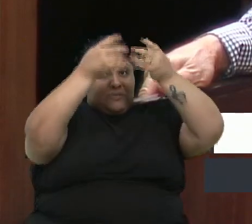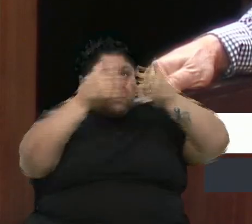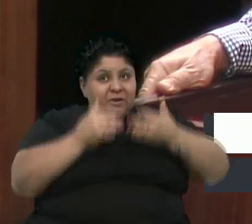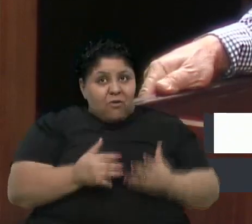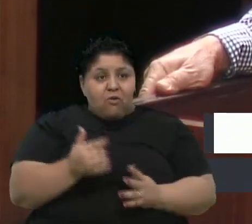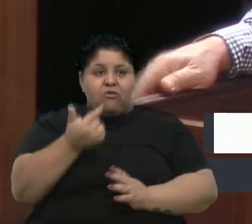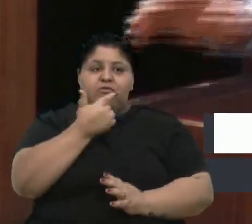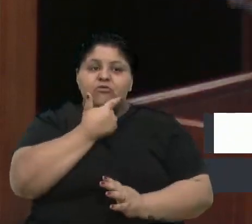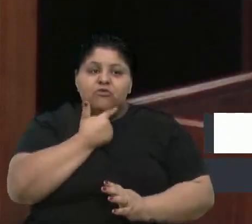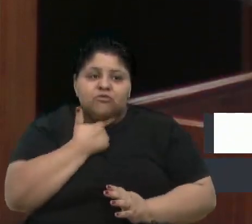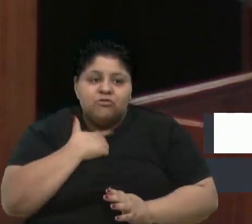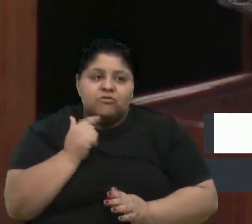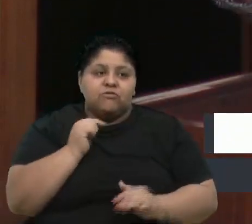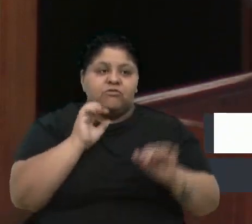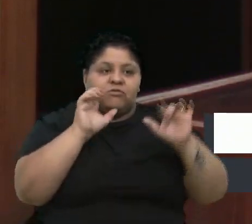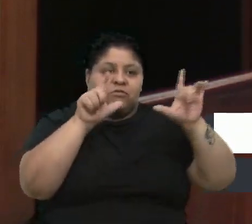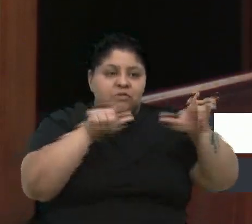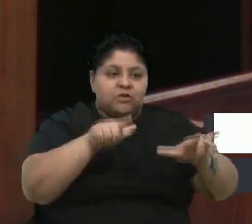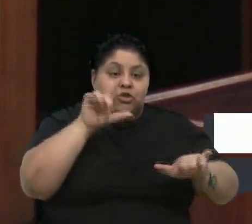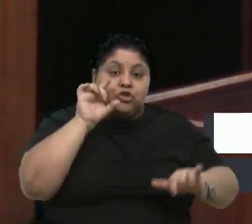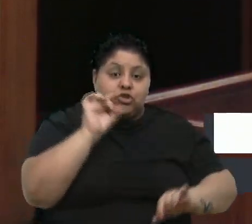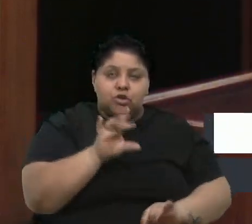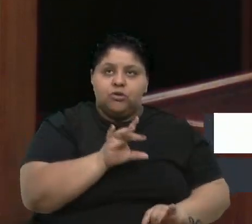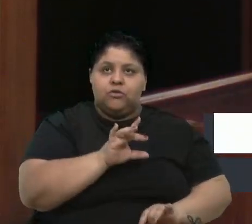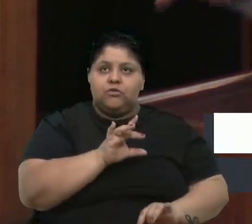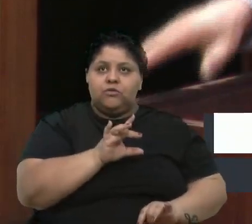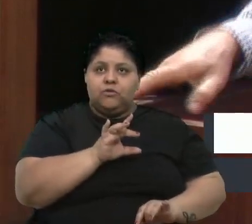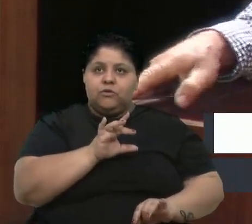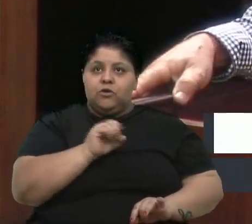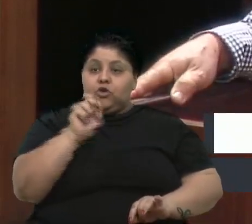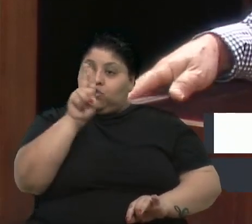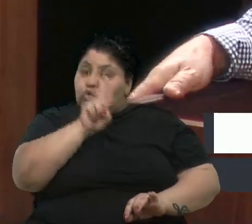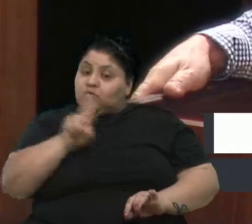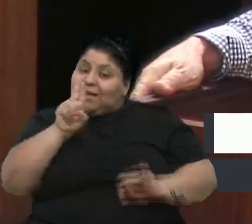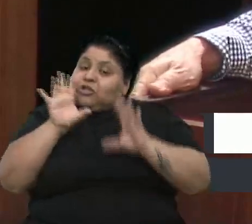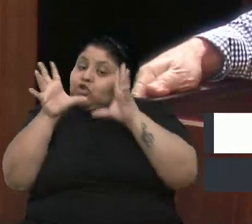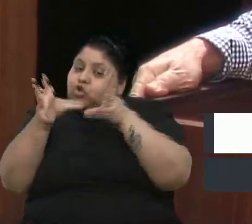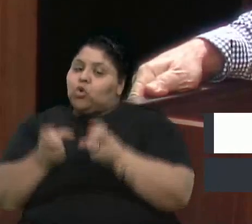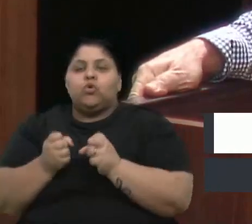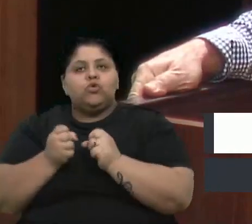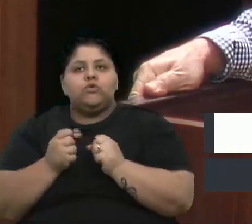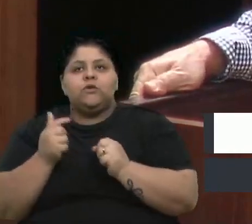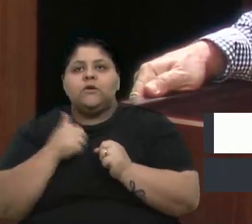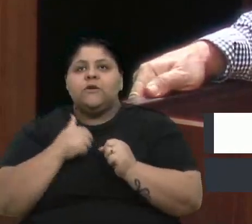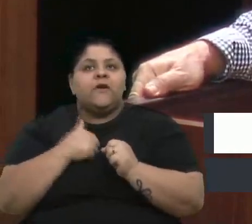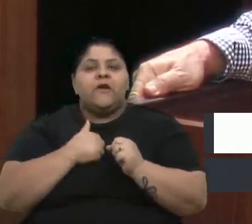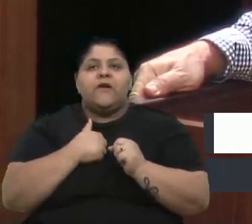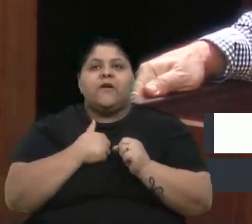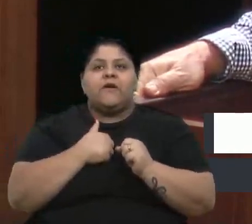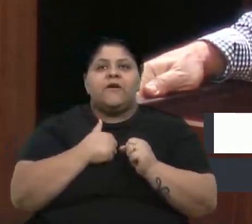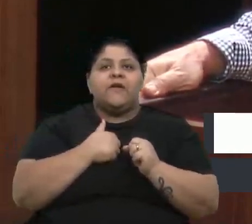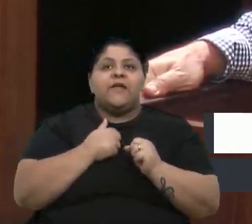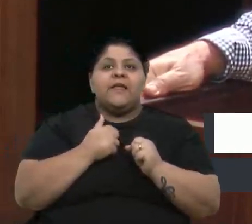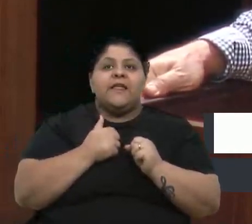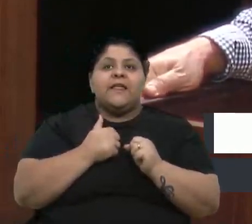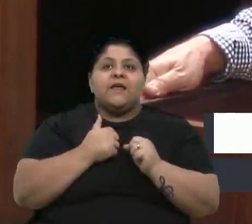aquele espaço fosse só para isso, mas ele é do uso como um todo. Eu expliquei, nem o poder